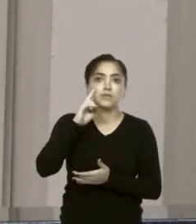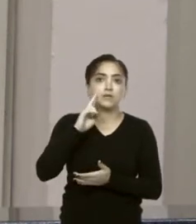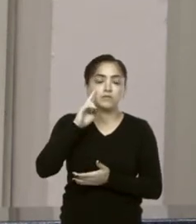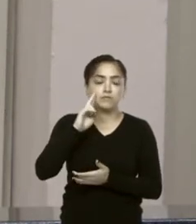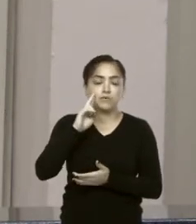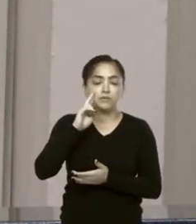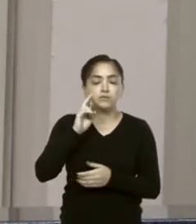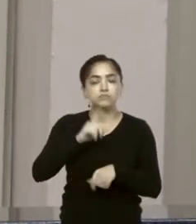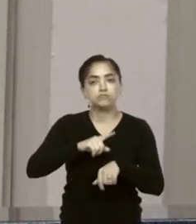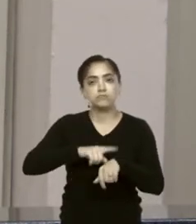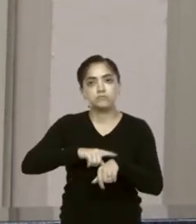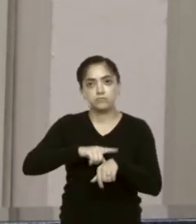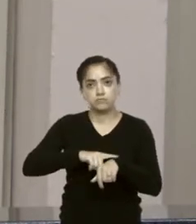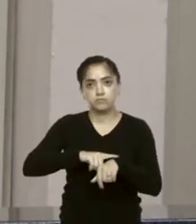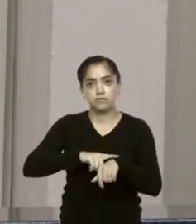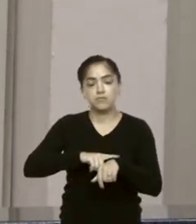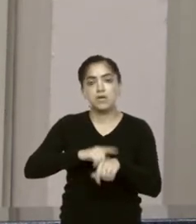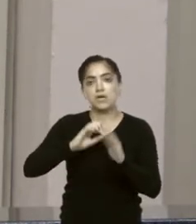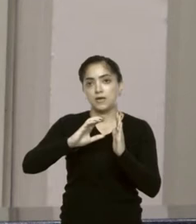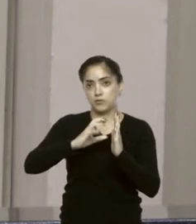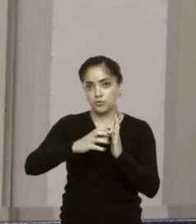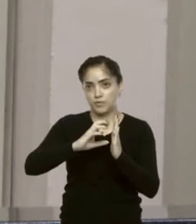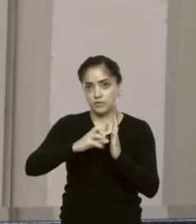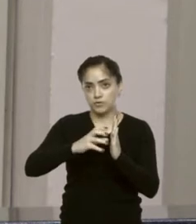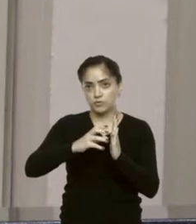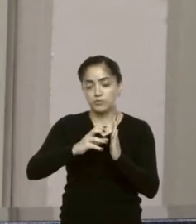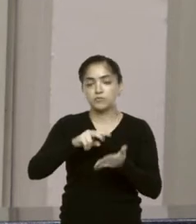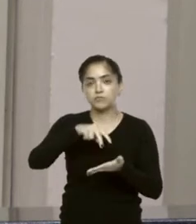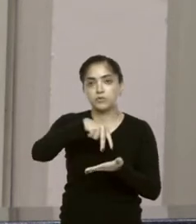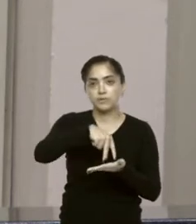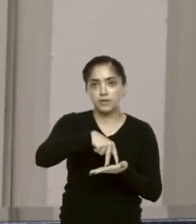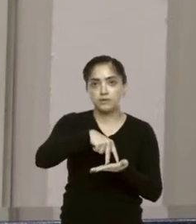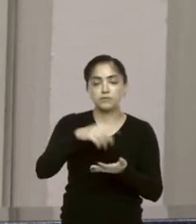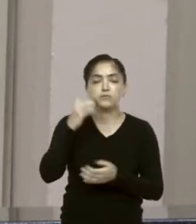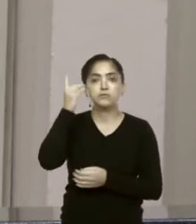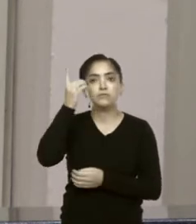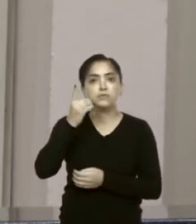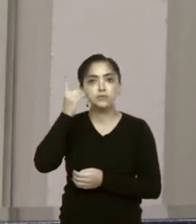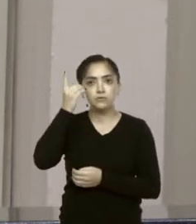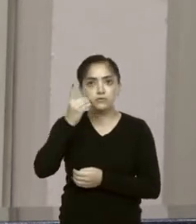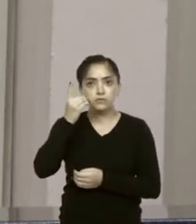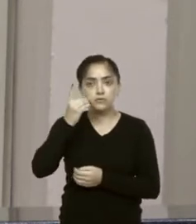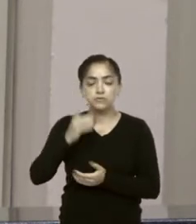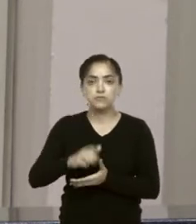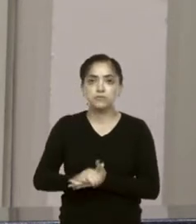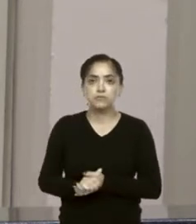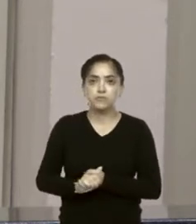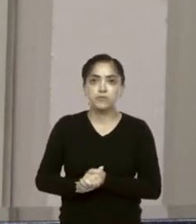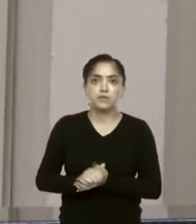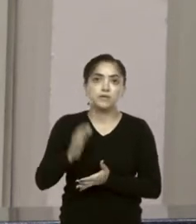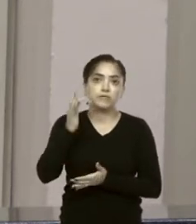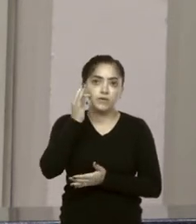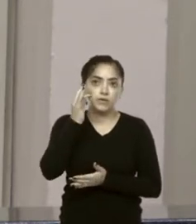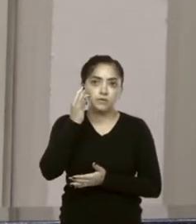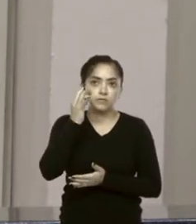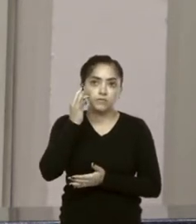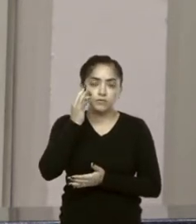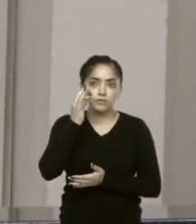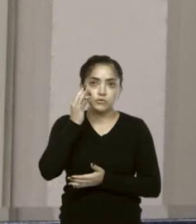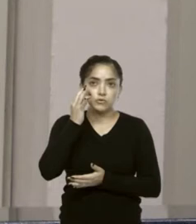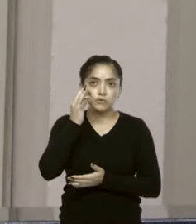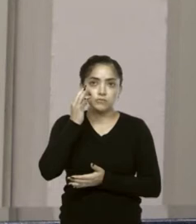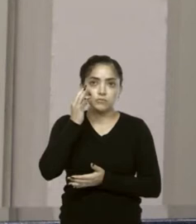Grande expediente. Nesse horário destinado aos partidos políticos, fizeram uso da palavra os senhores deputados Fernando Crelin,